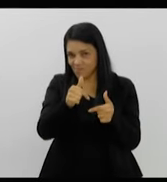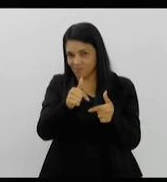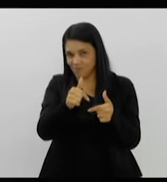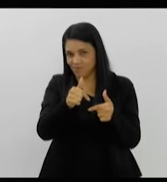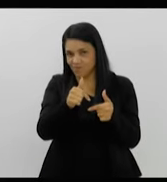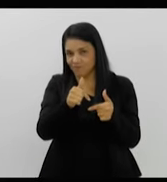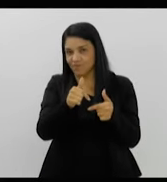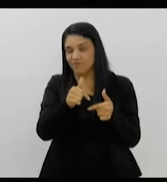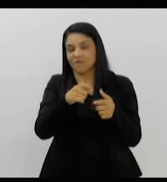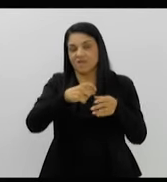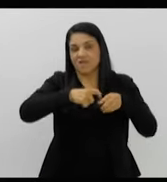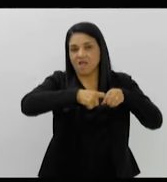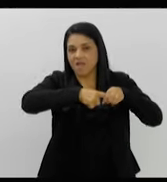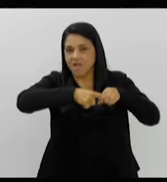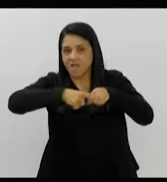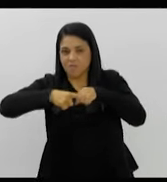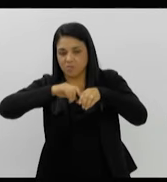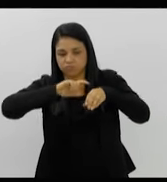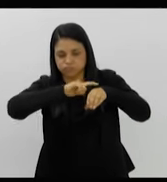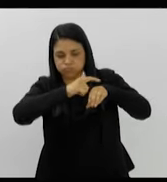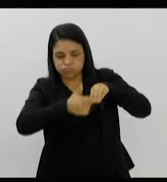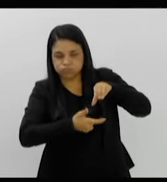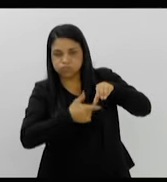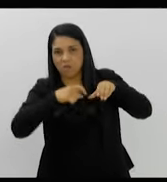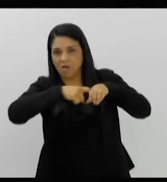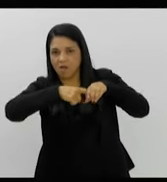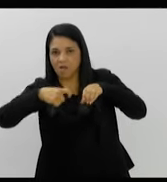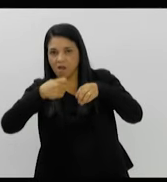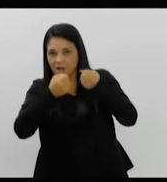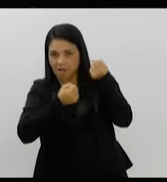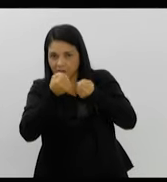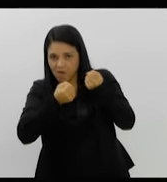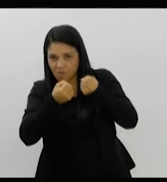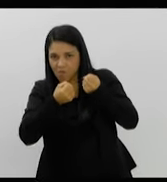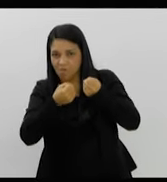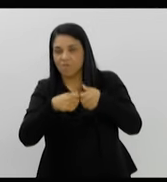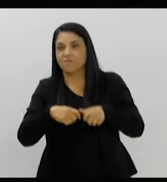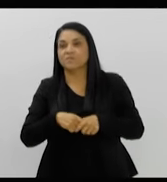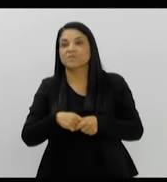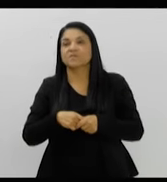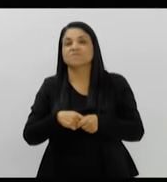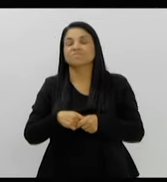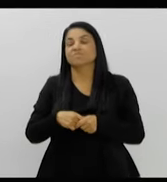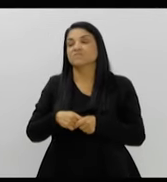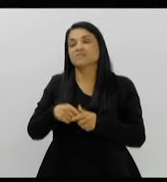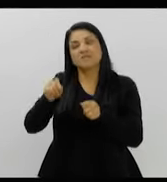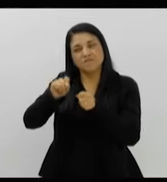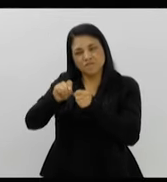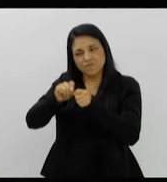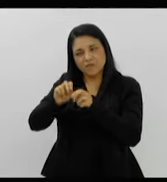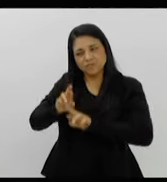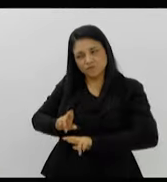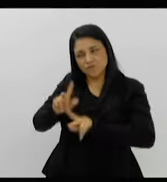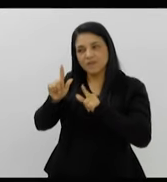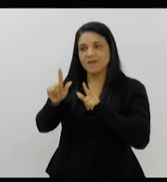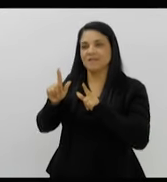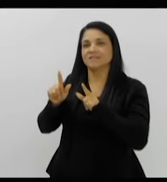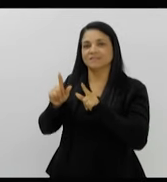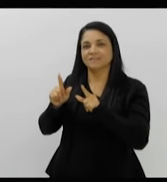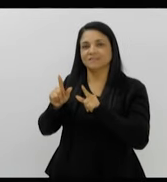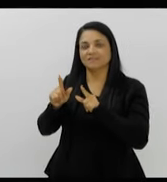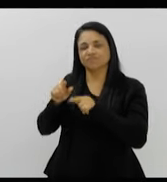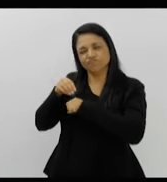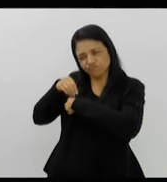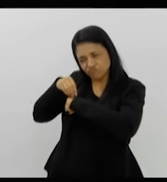para ficar rebocando carro de trabalhador faça o seguinte vou dar só uma